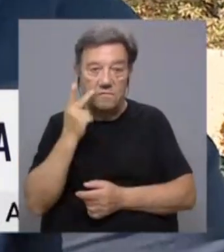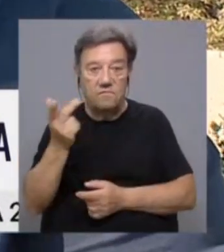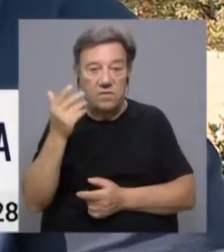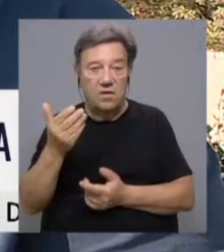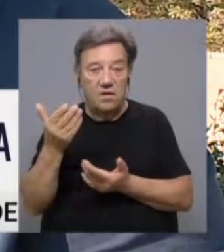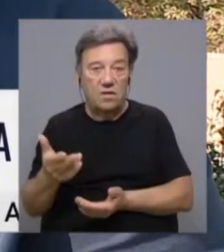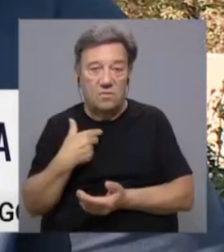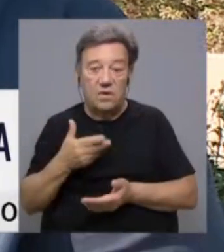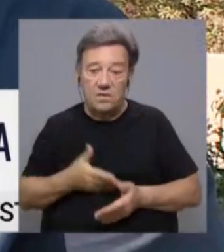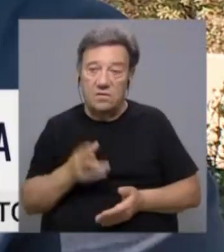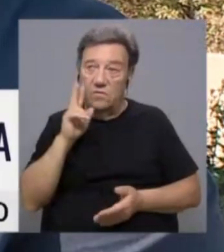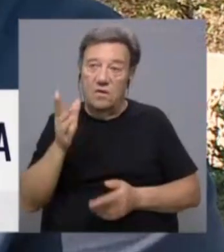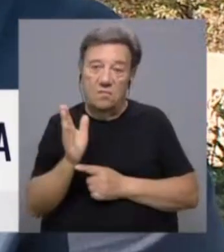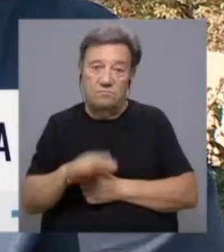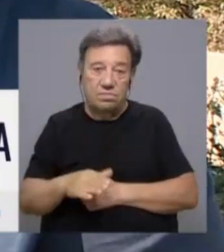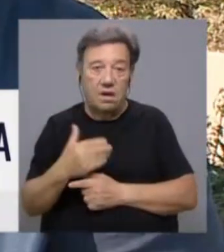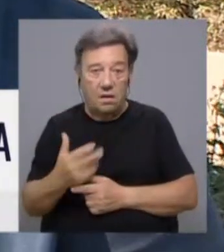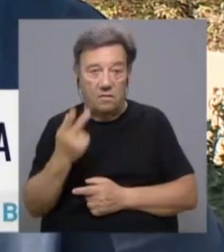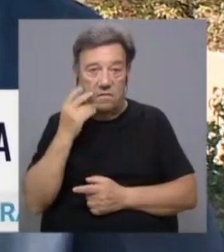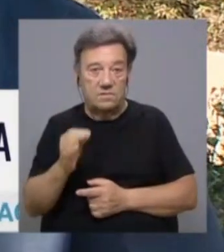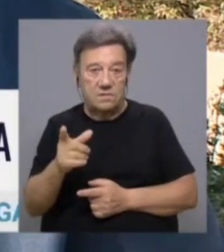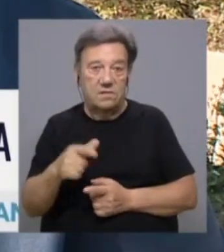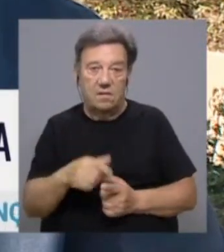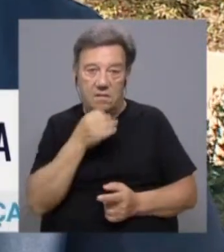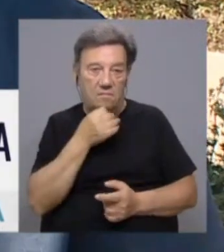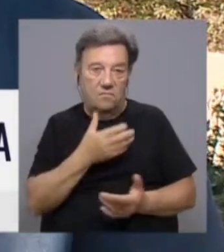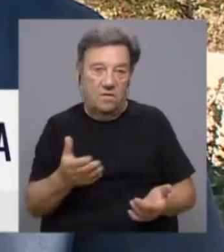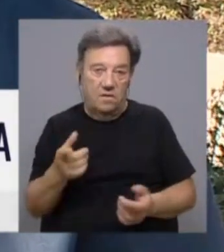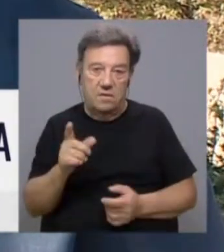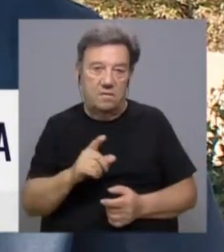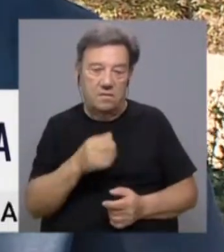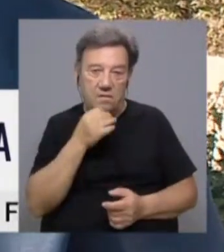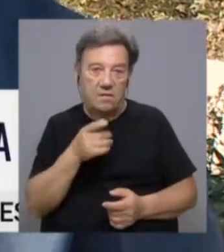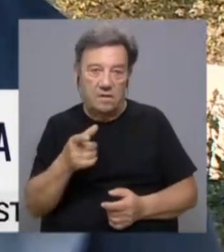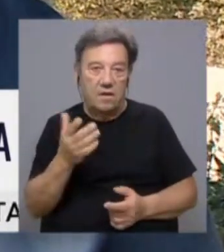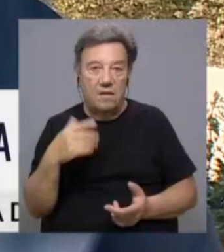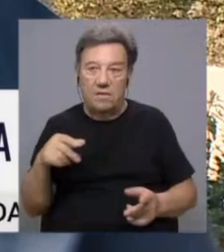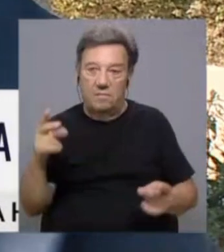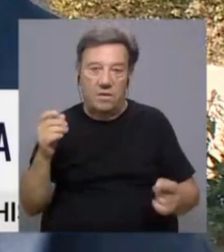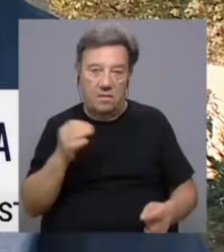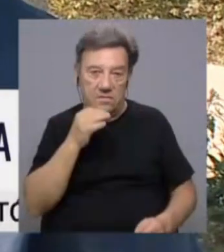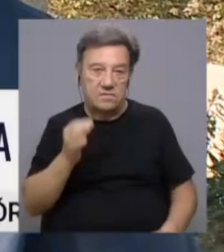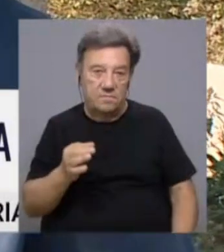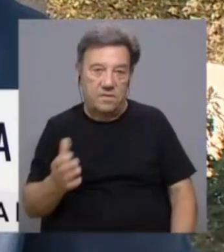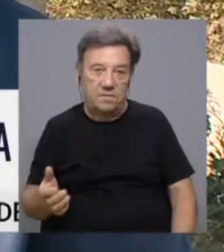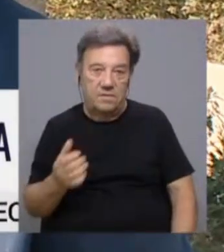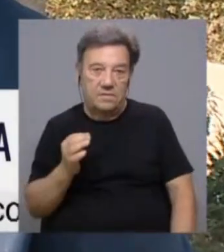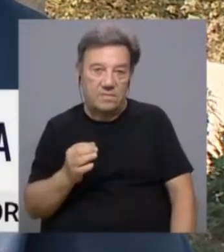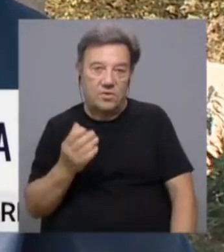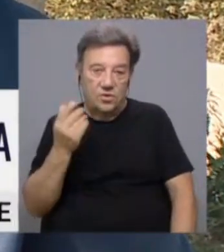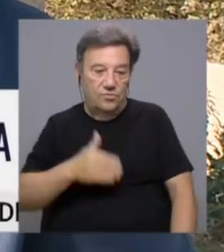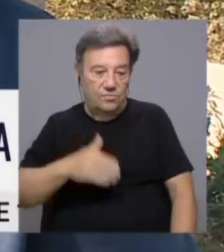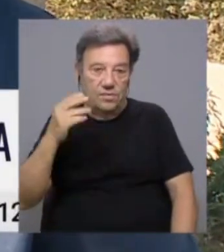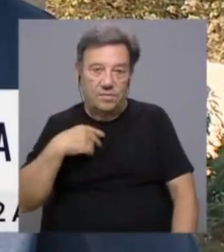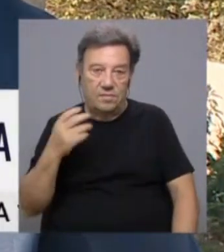nasci com eles caídos. E agora vê-los assim. Não há palavras. Não há. Para aqui brincar. Oi, sempre, sempre, sempre.